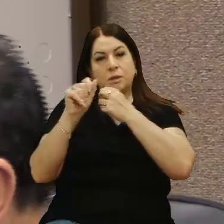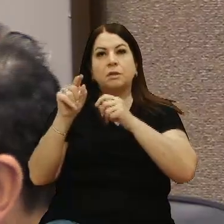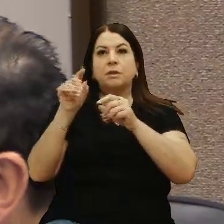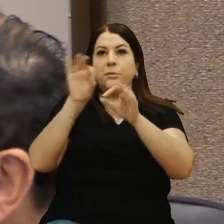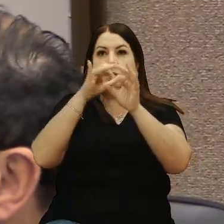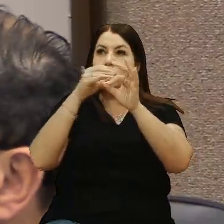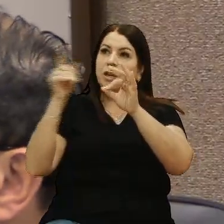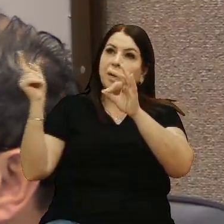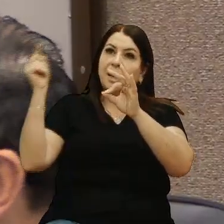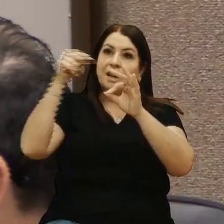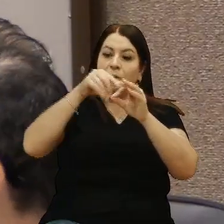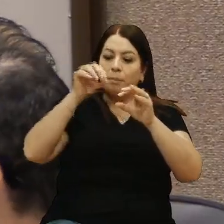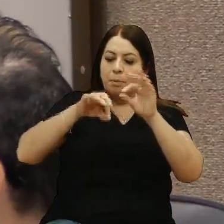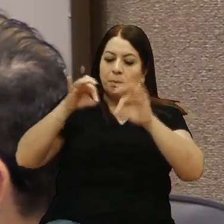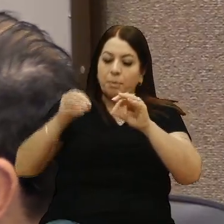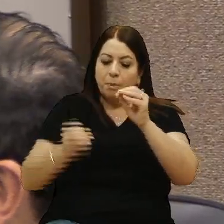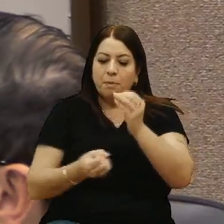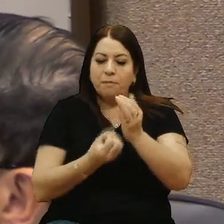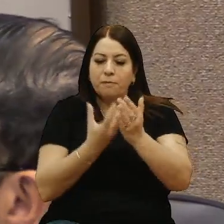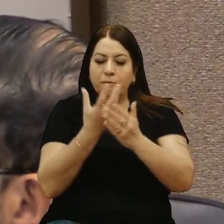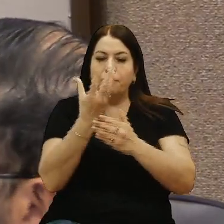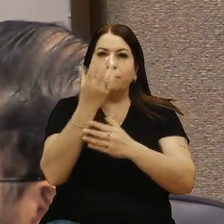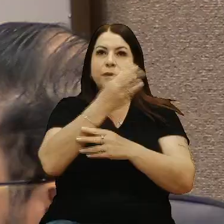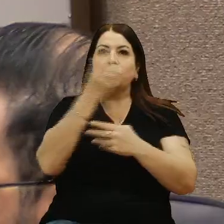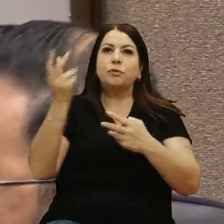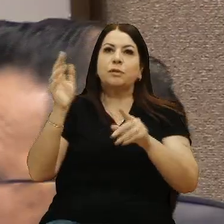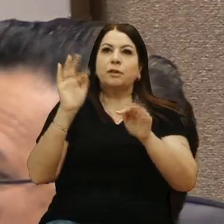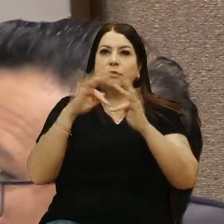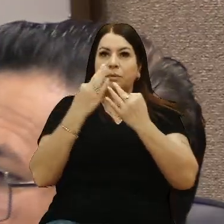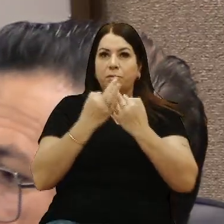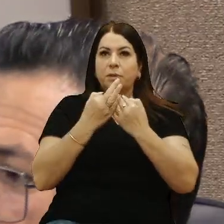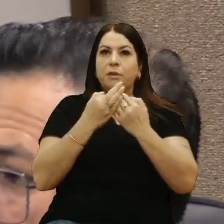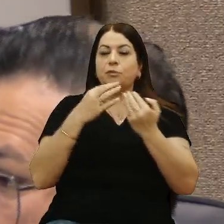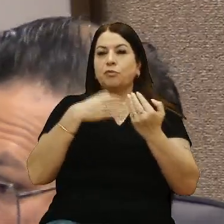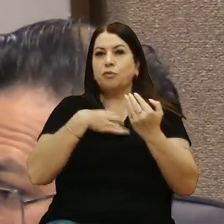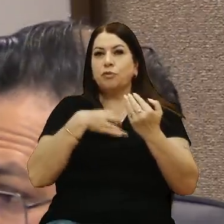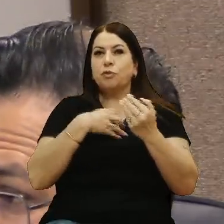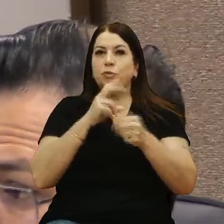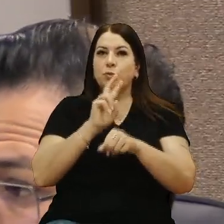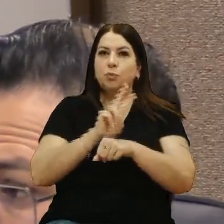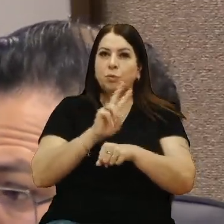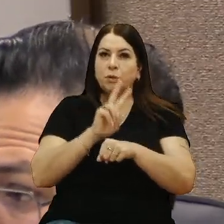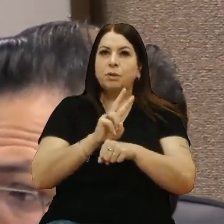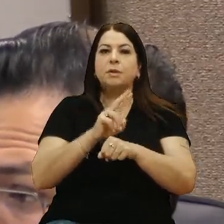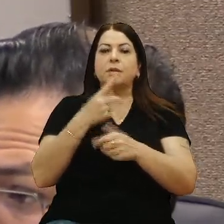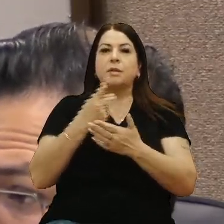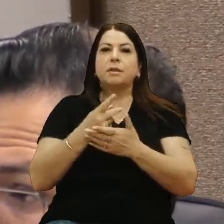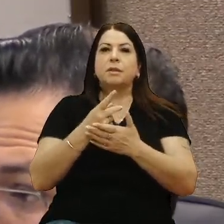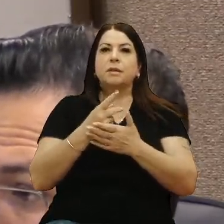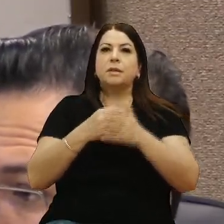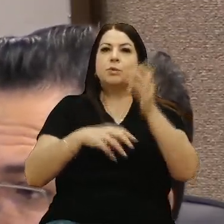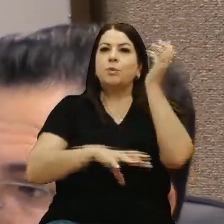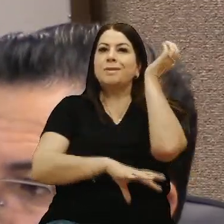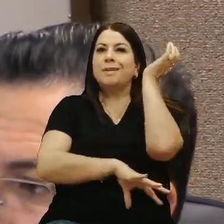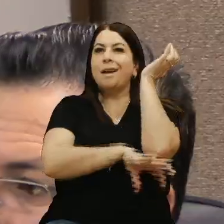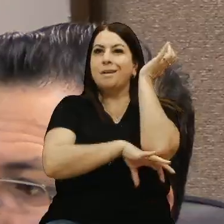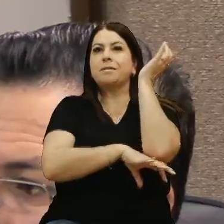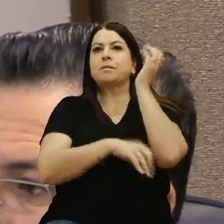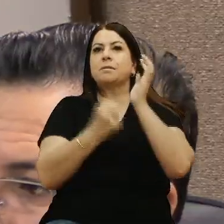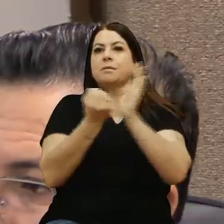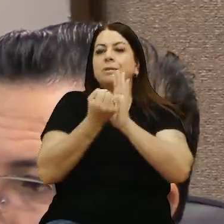da Itália para formar e sustentar sua família, é uma maneira de preservar suas raízes e seu